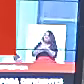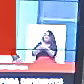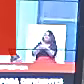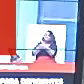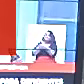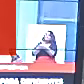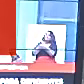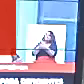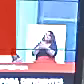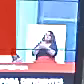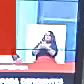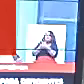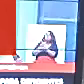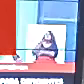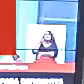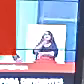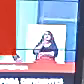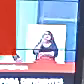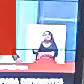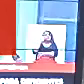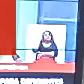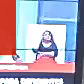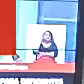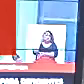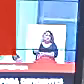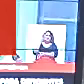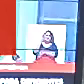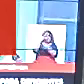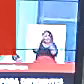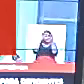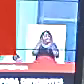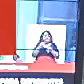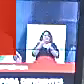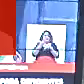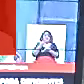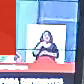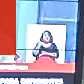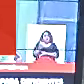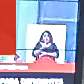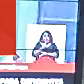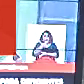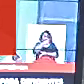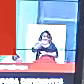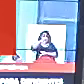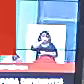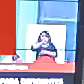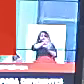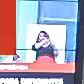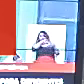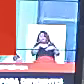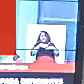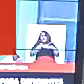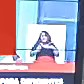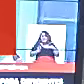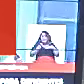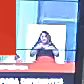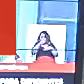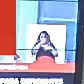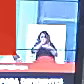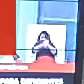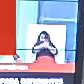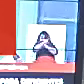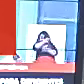para tentar essa solução. Pode ter certeza. A vinda de vocês aqui hoje, viu, atleta? Não foi em vão. Vocês não deslocaram da